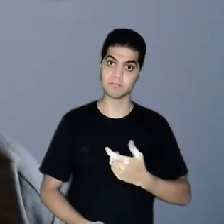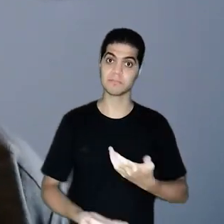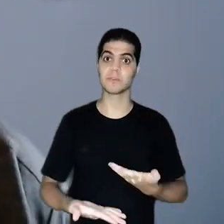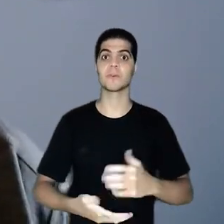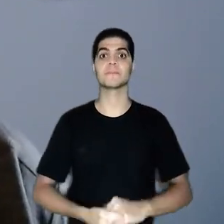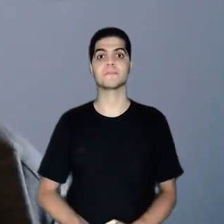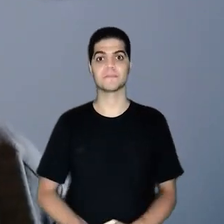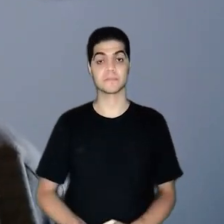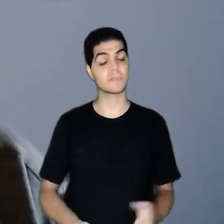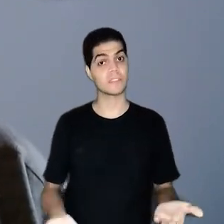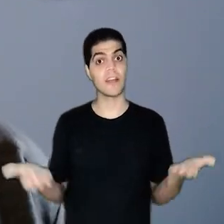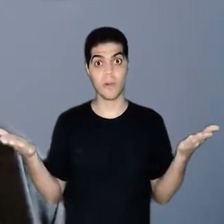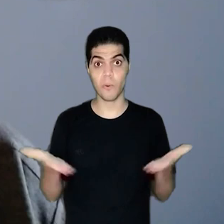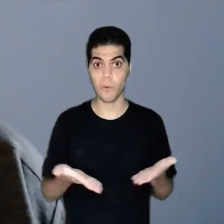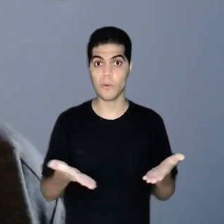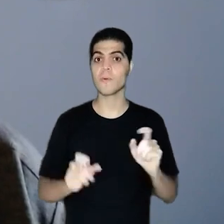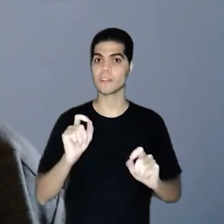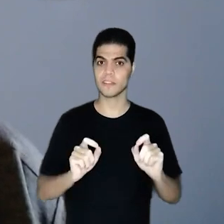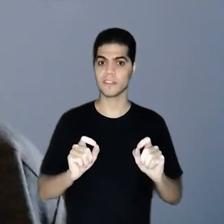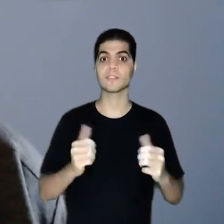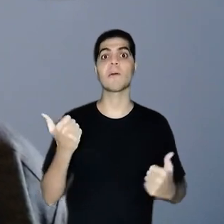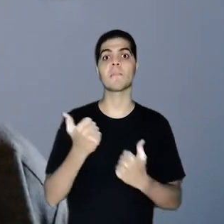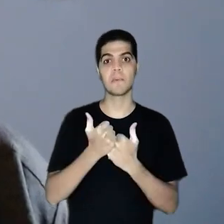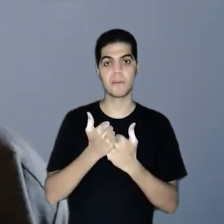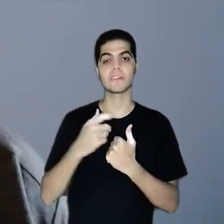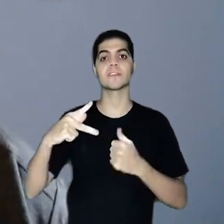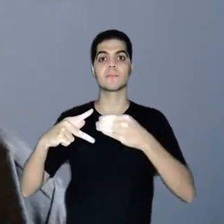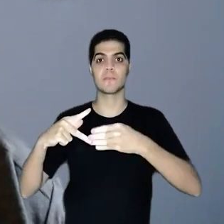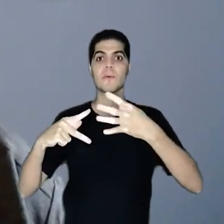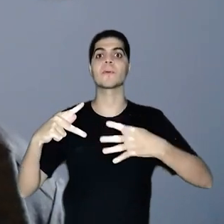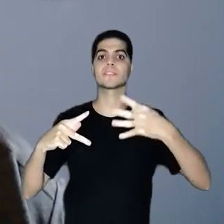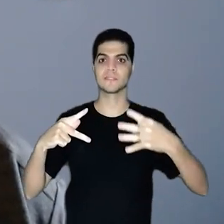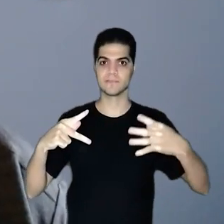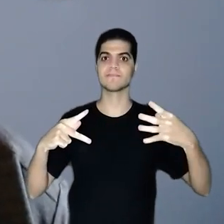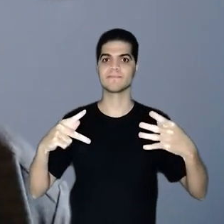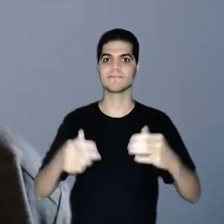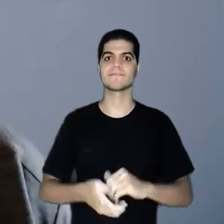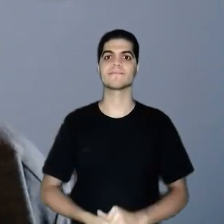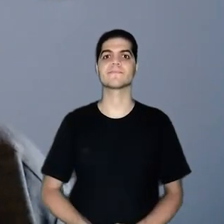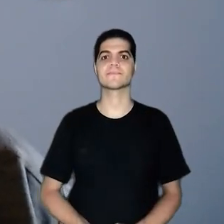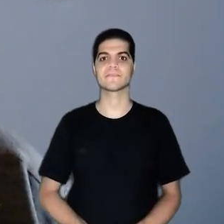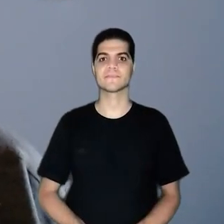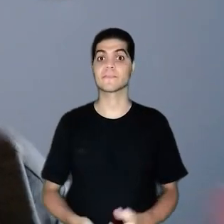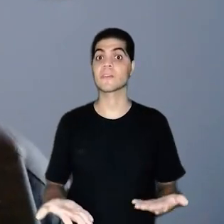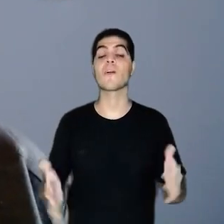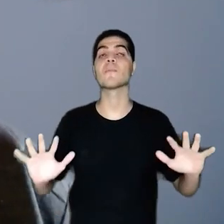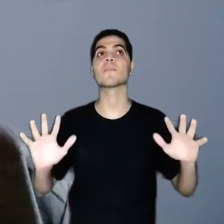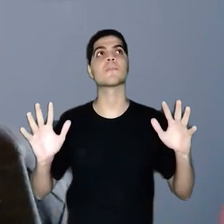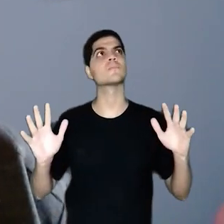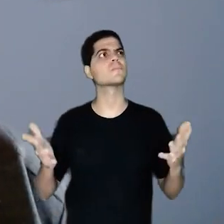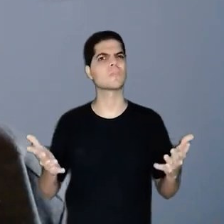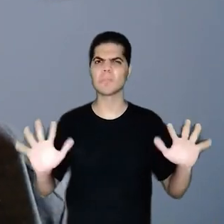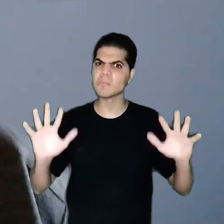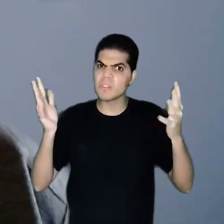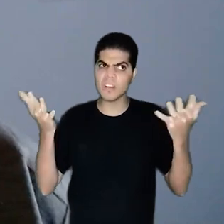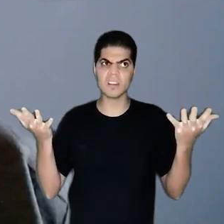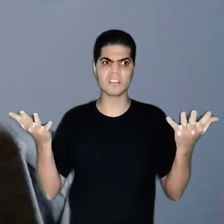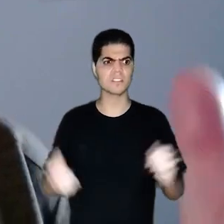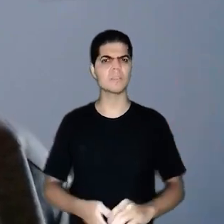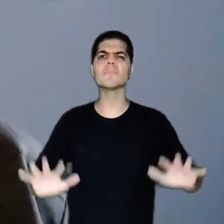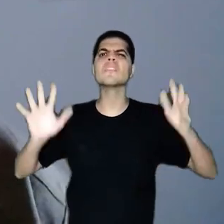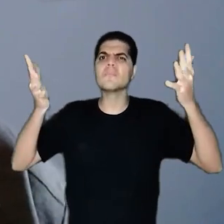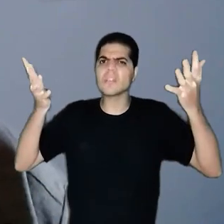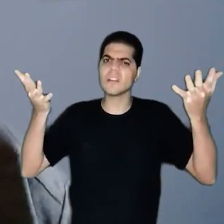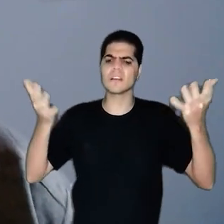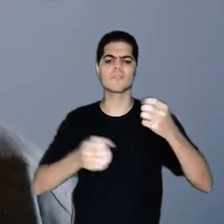gosto de dizer e por isso eu tô aqui apoiando o portal do Bicentenário vamos comer comemorar